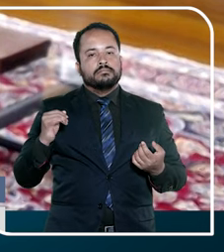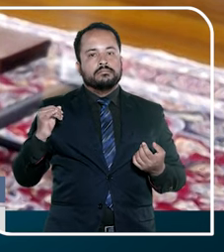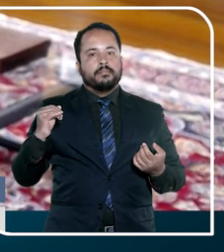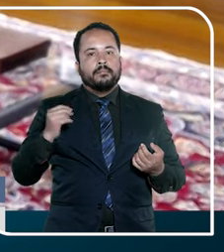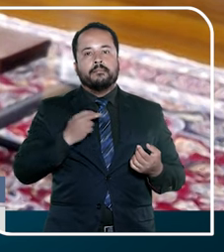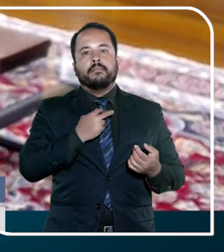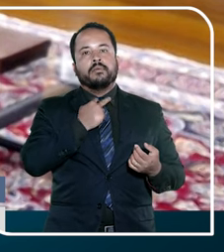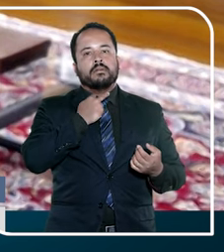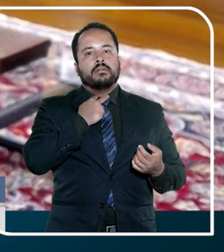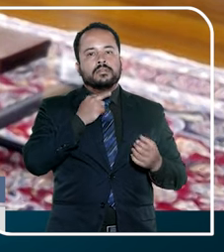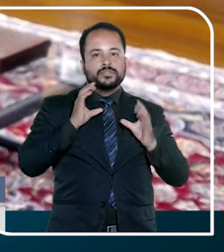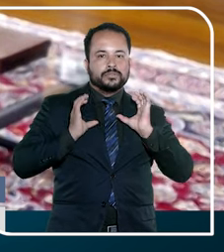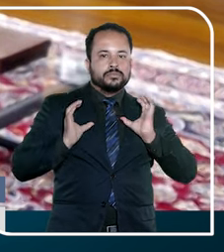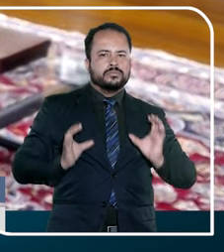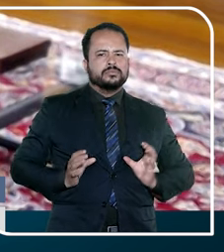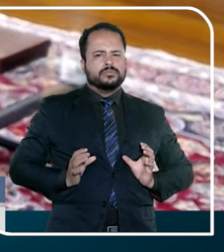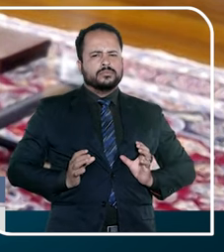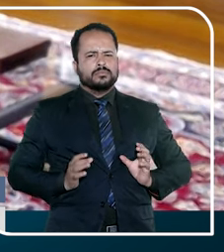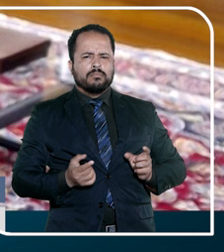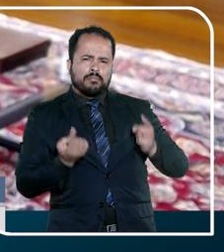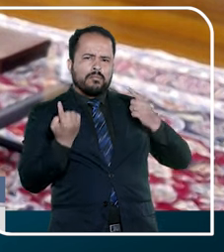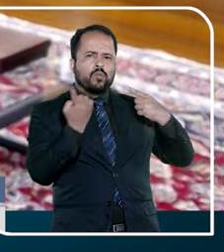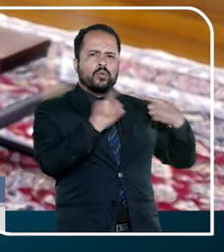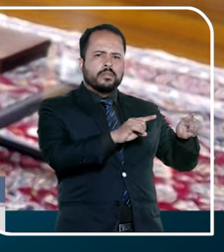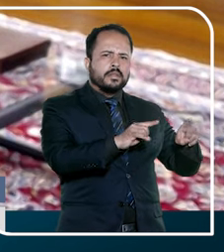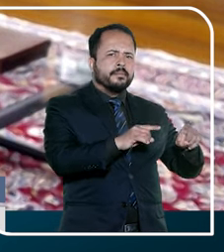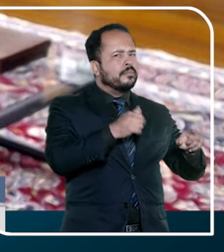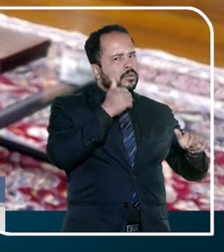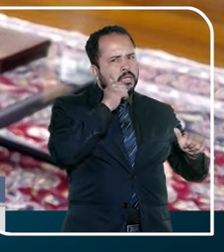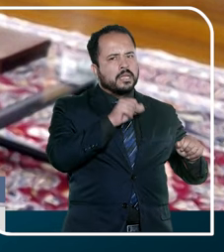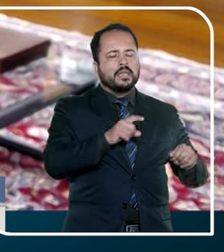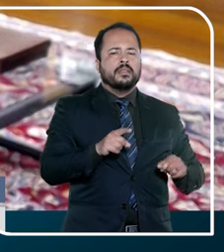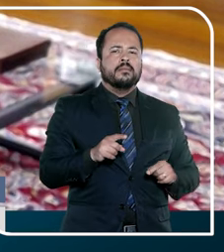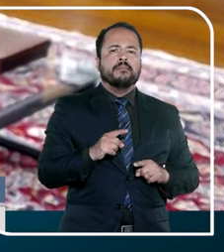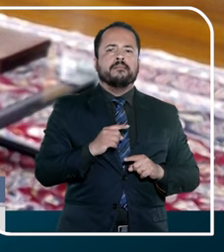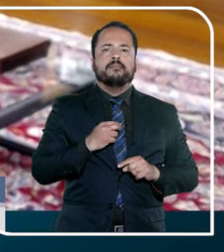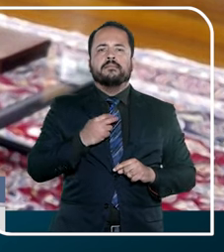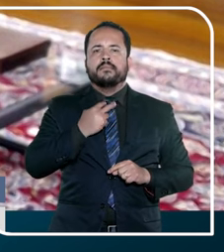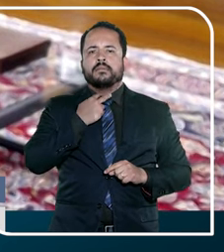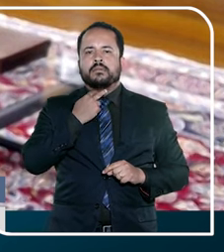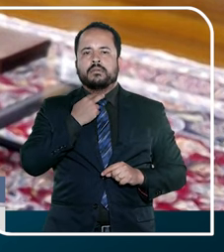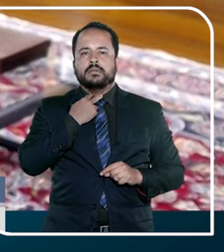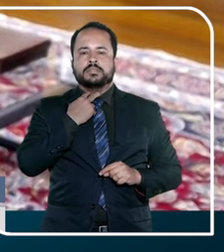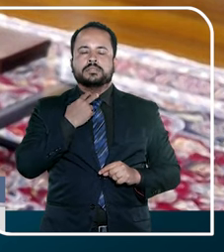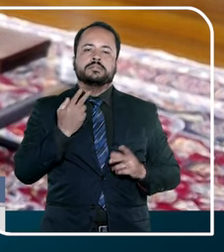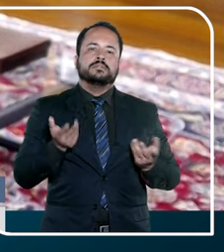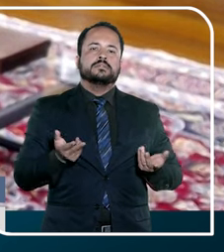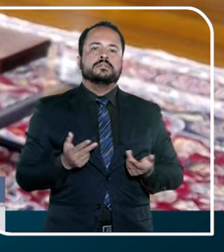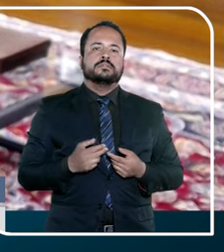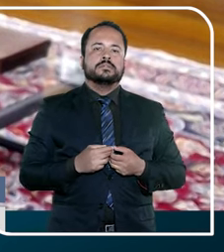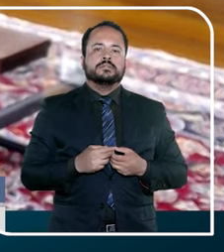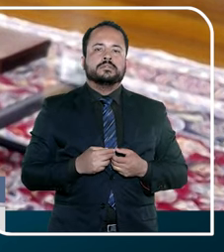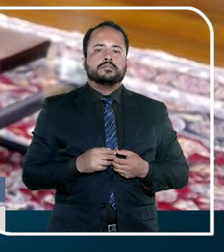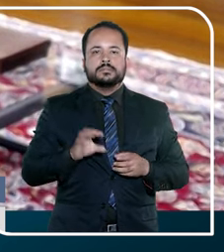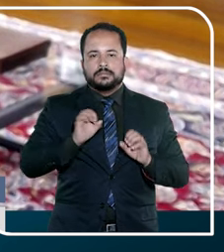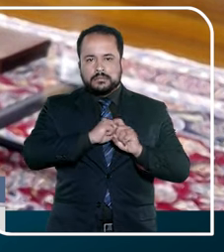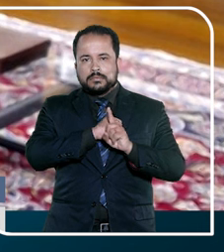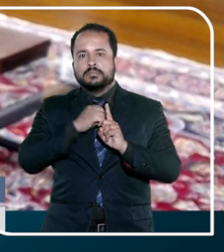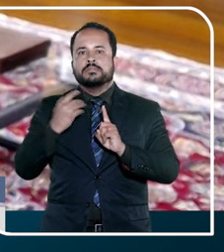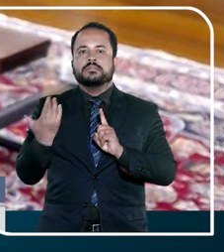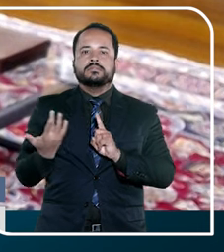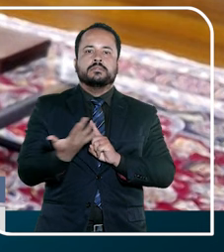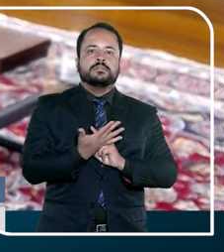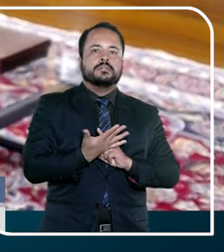ela expressa uma verdadeira chaga da da nossa sociedade que é